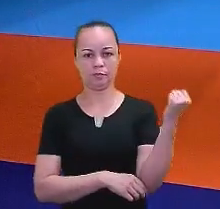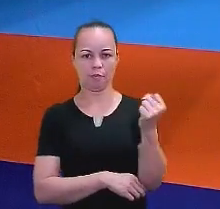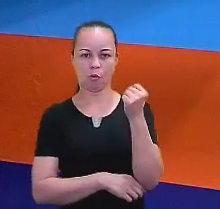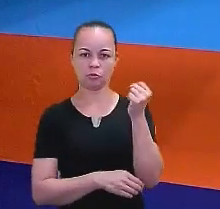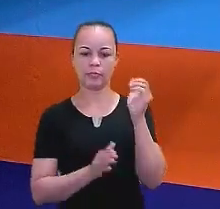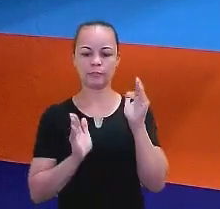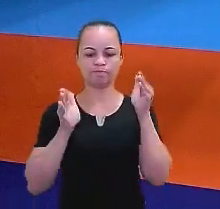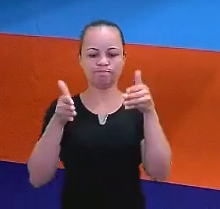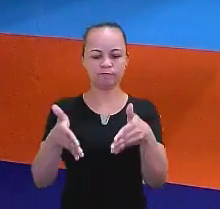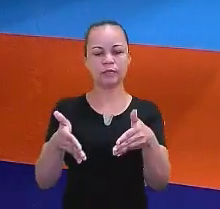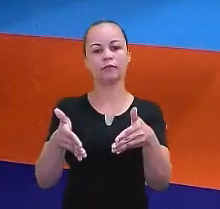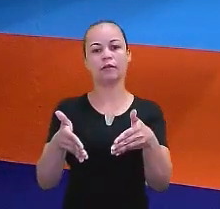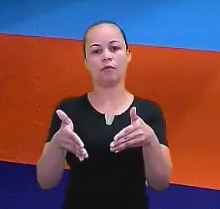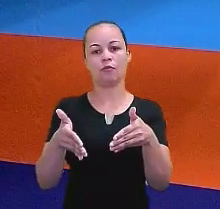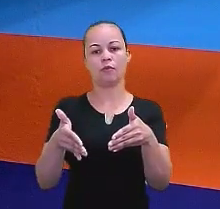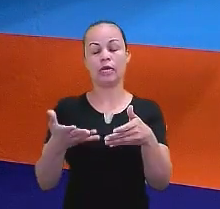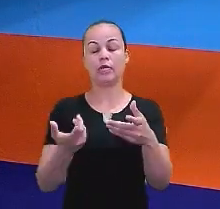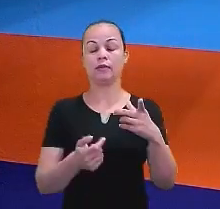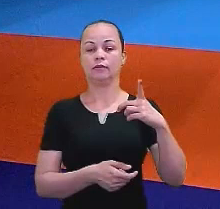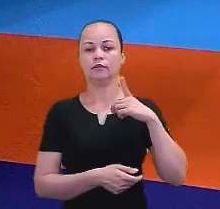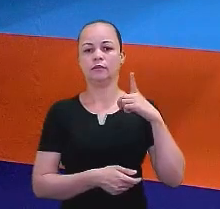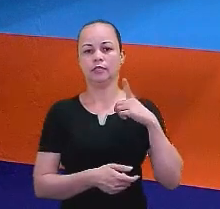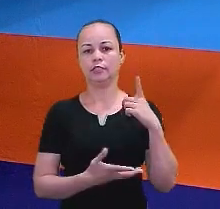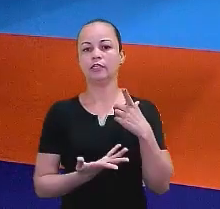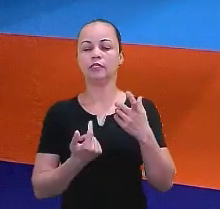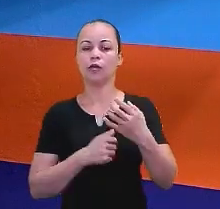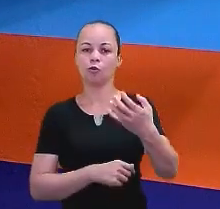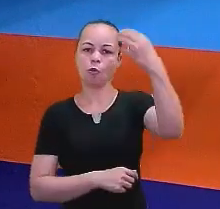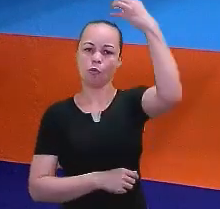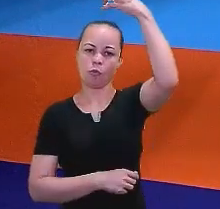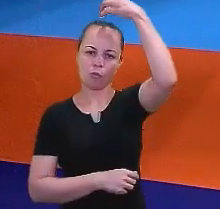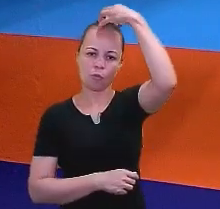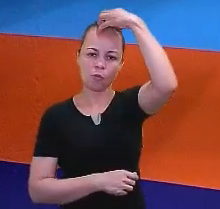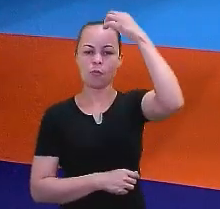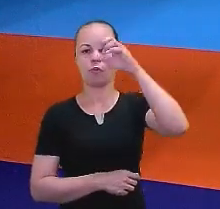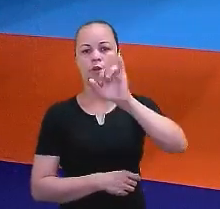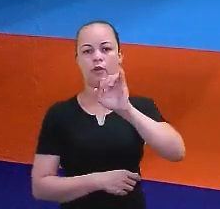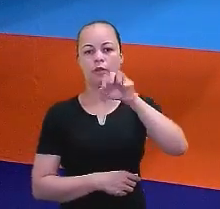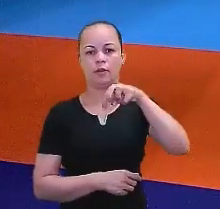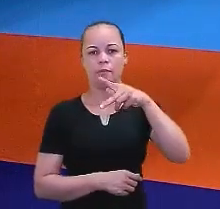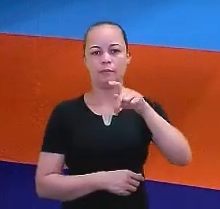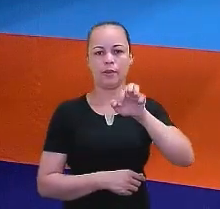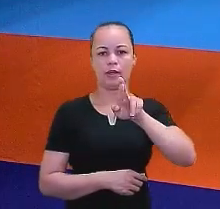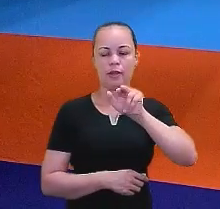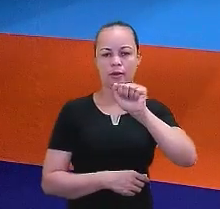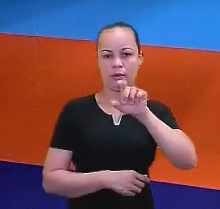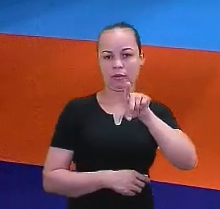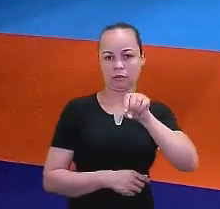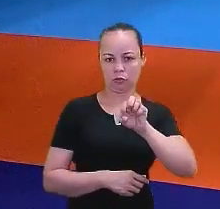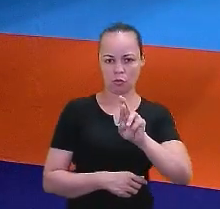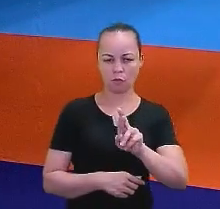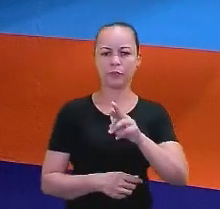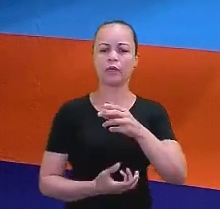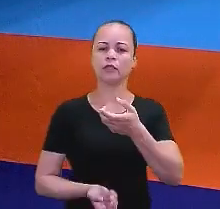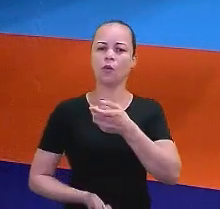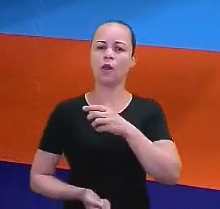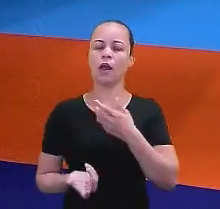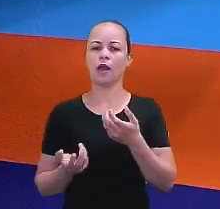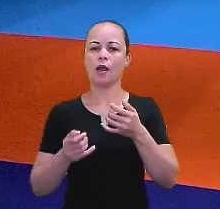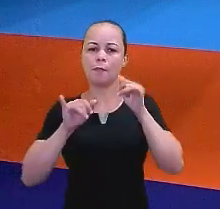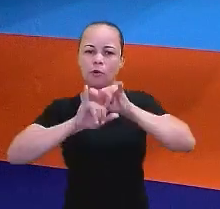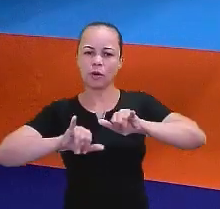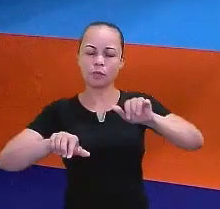centralizador que se tinha com o imperador. Então, a proclamação da República, ela é só